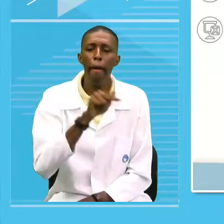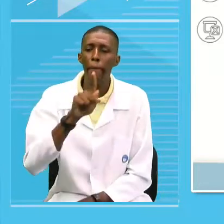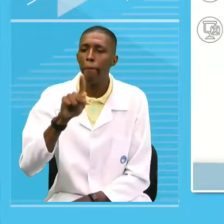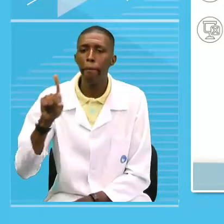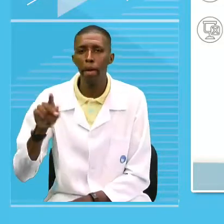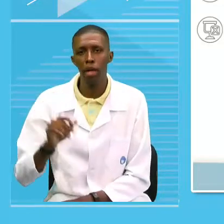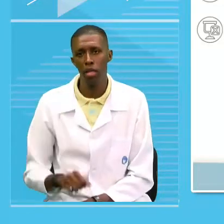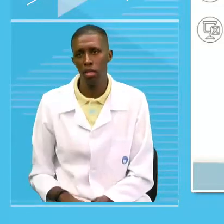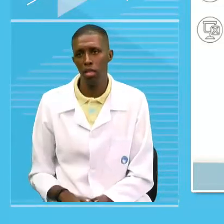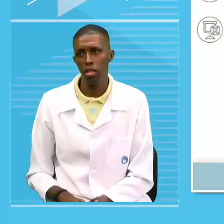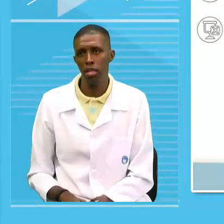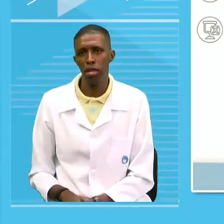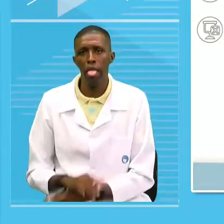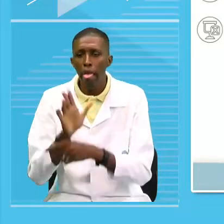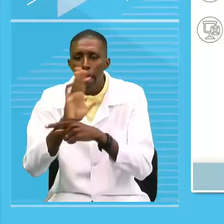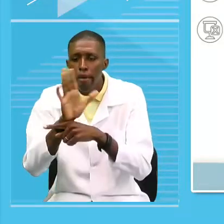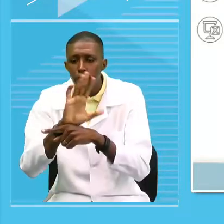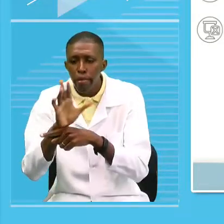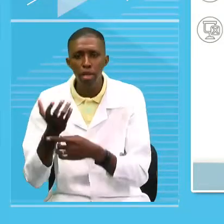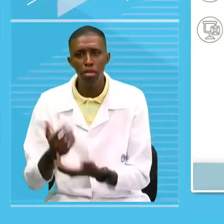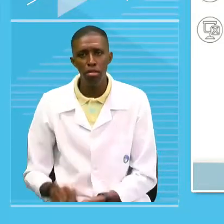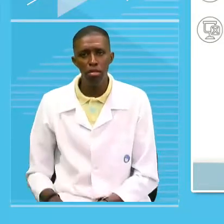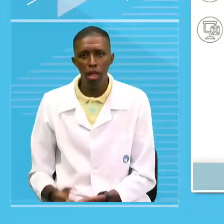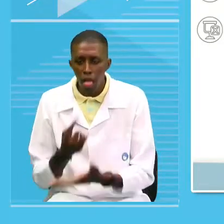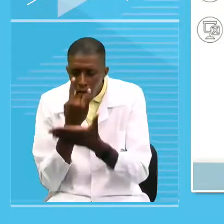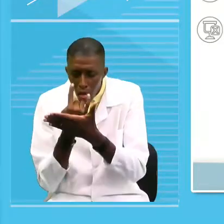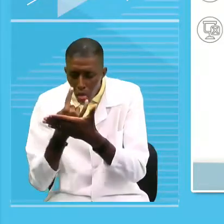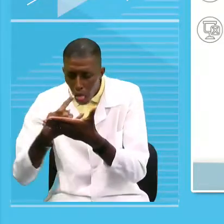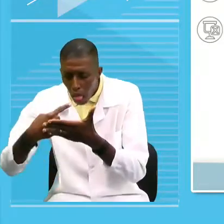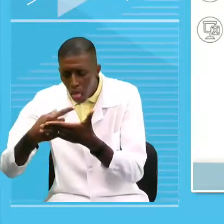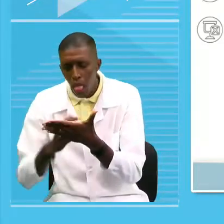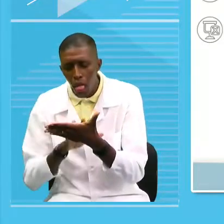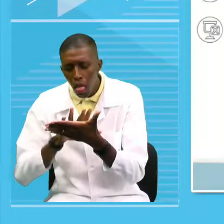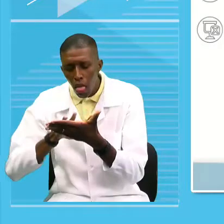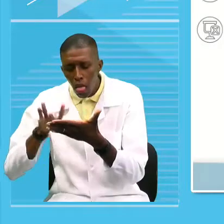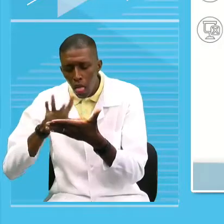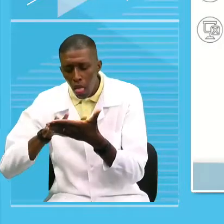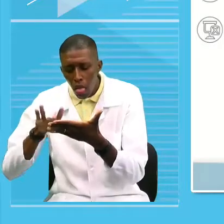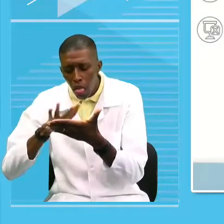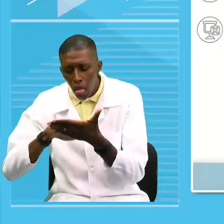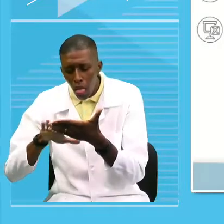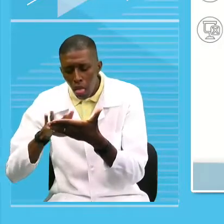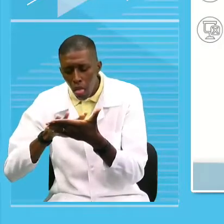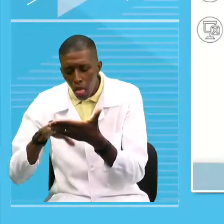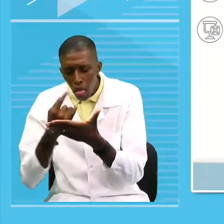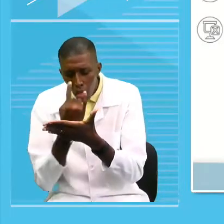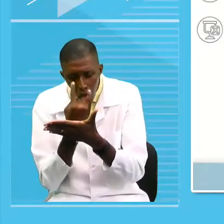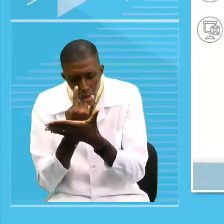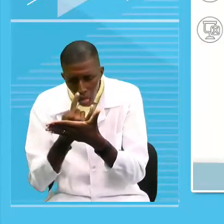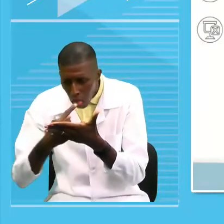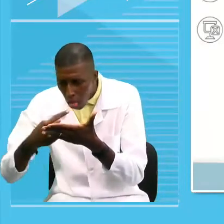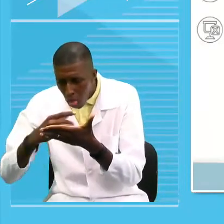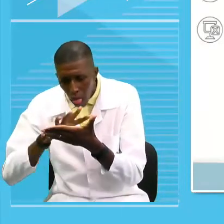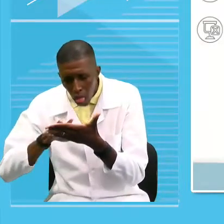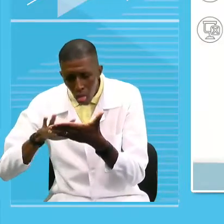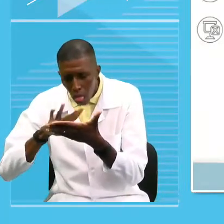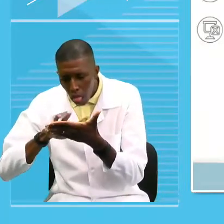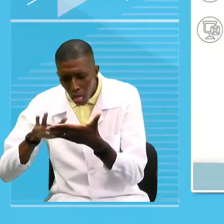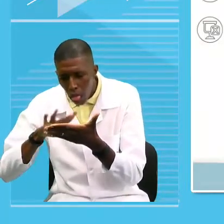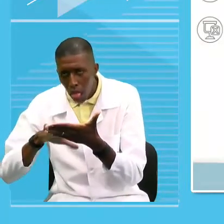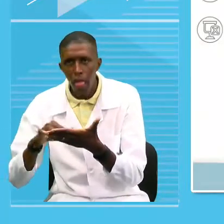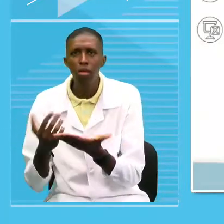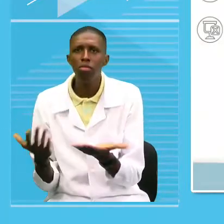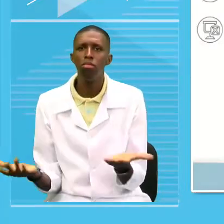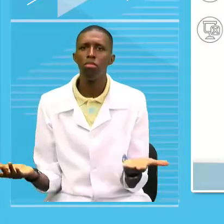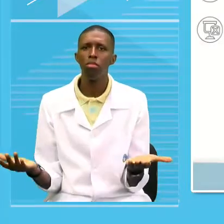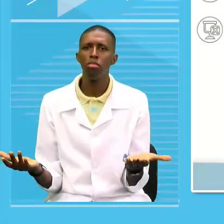então isso aqui você aprender a conhecer você tem uma curiosidade você saber fazer uma